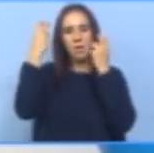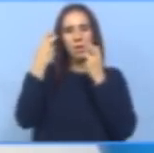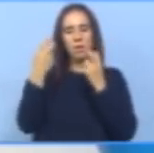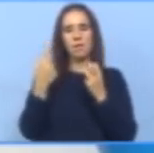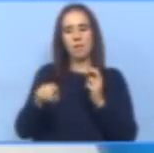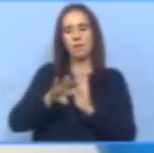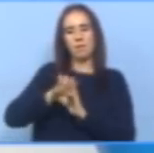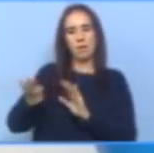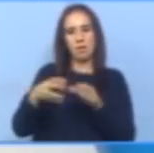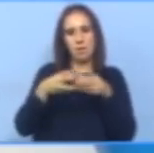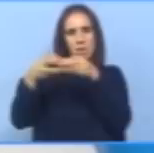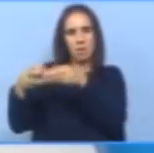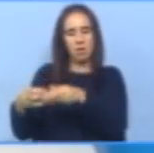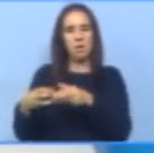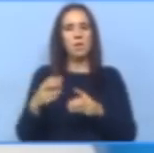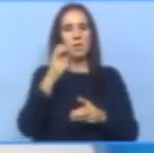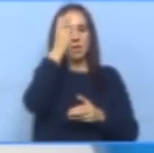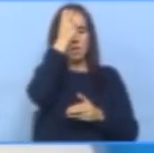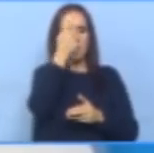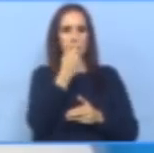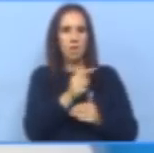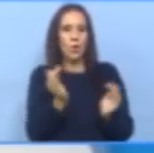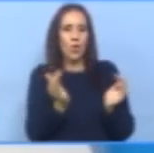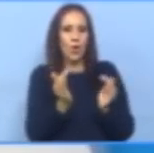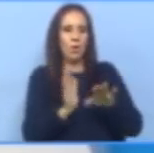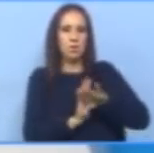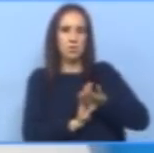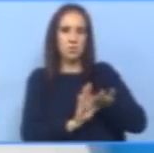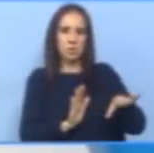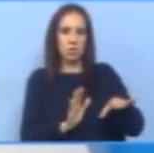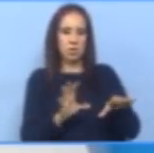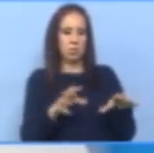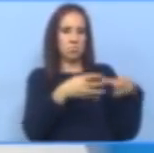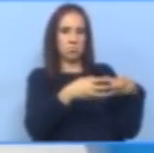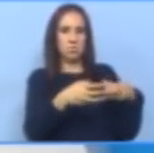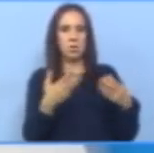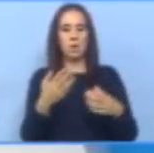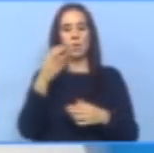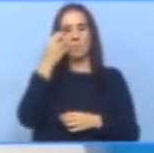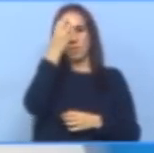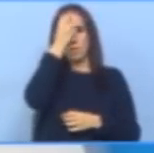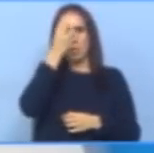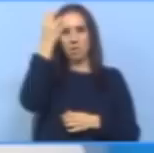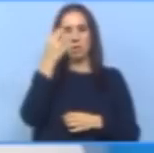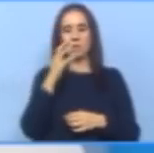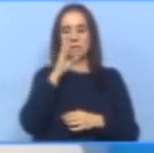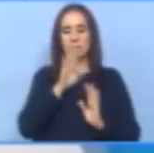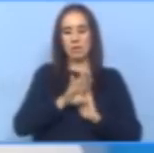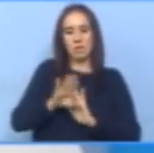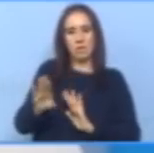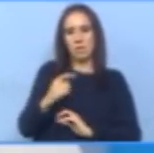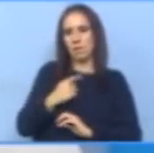direita e os cabritos à sua esquerda. Então o rei dirá aos que estiverem à sua